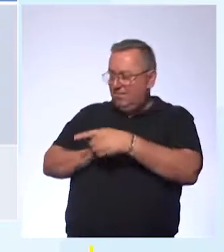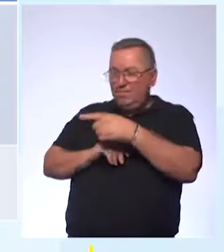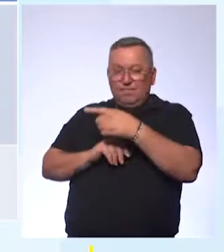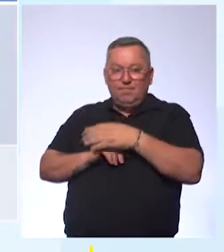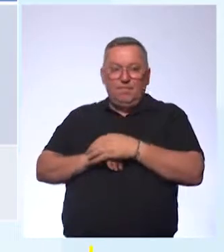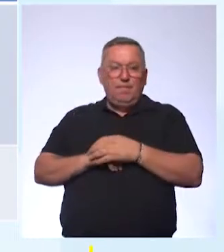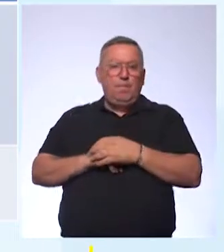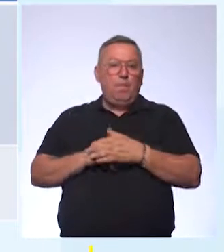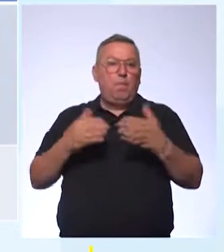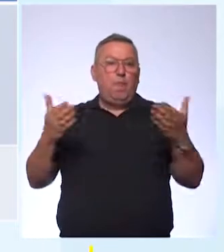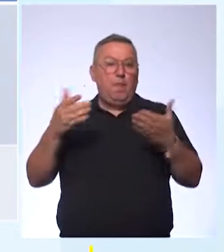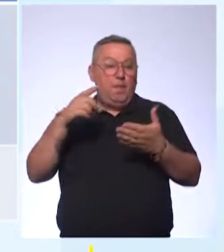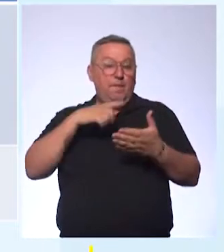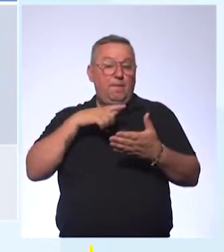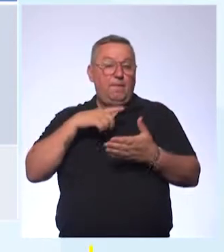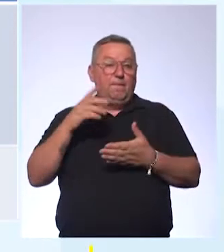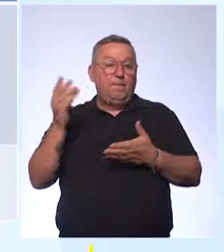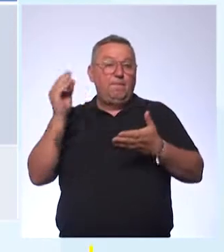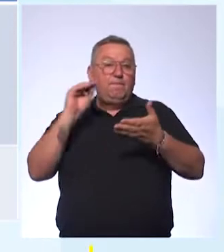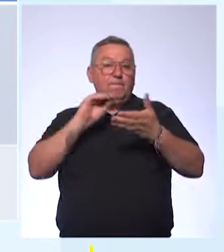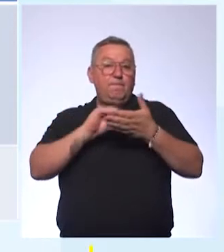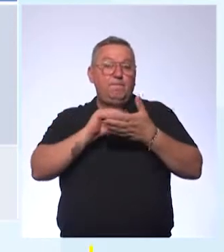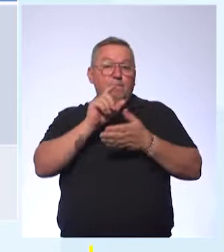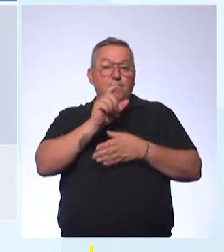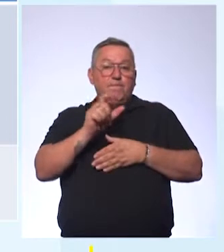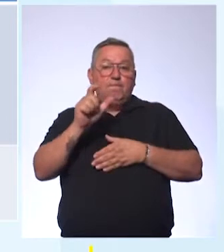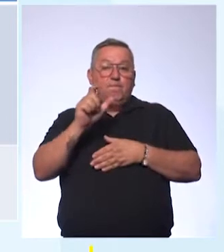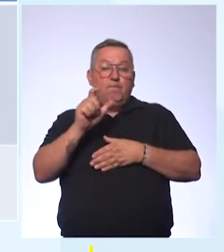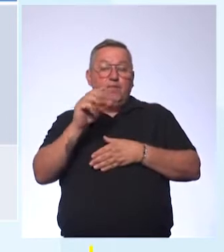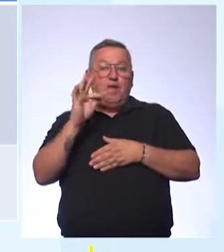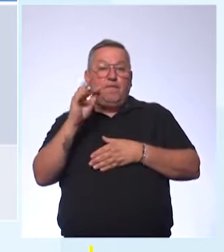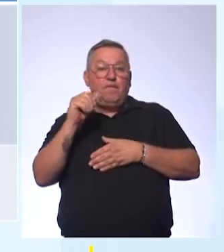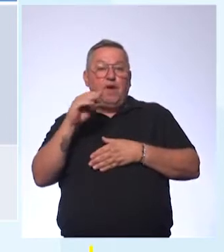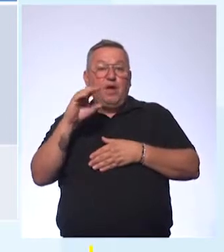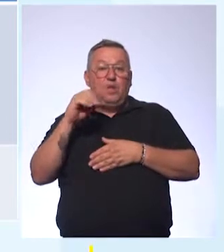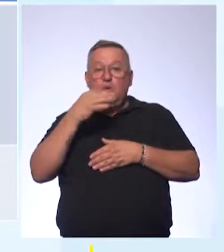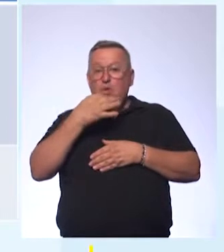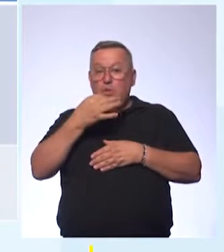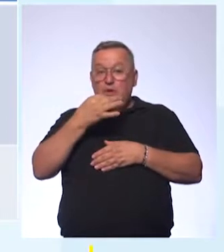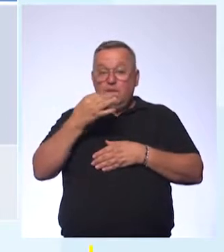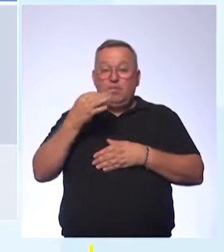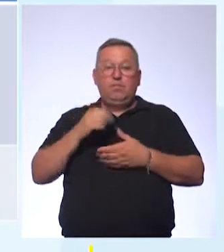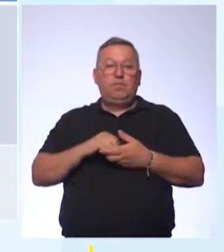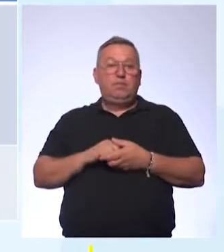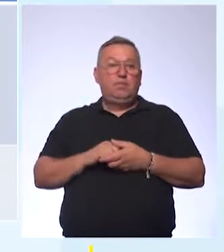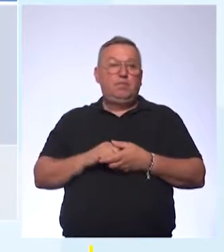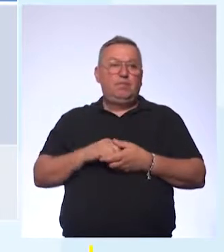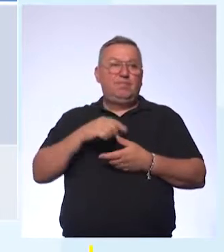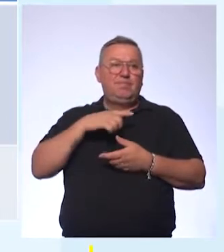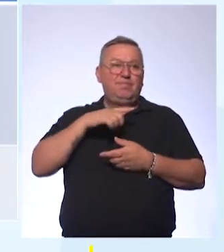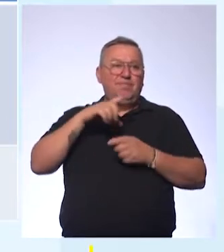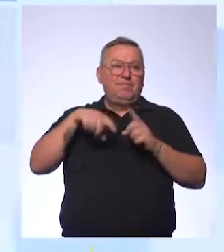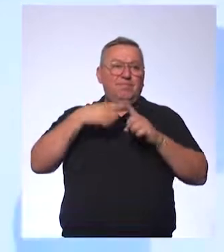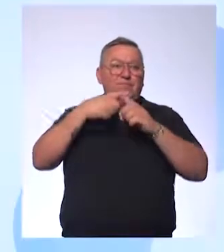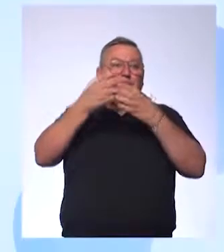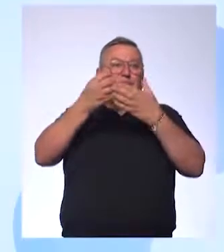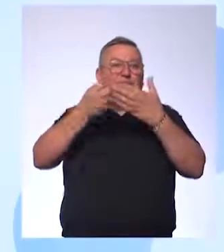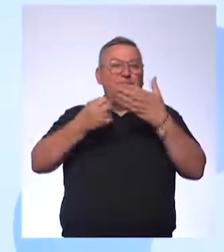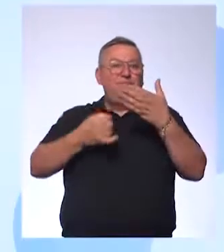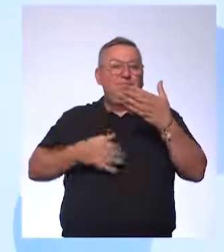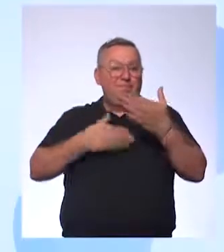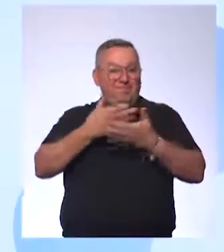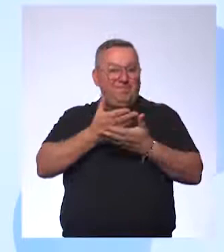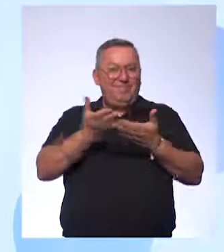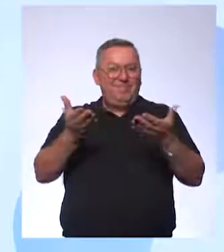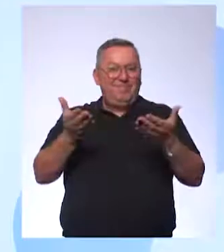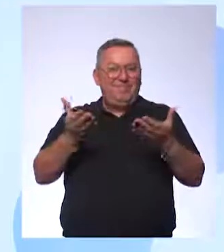Então, tem a sentença, vou colocar a parte que é o fato e a parte que é a opinião, certo? É que está mais explicadinho aí o